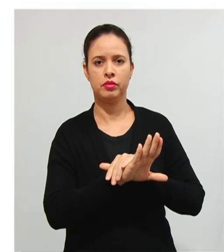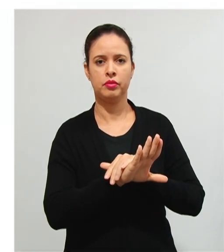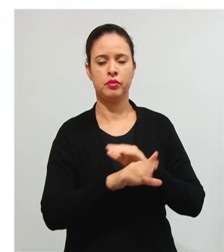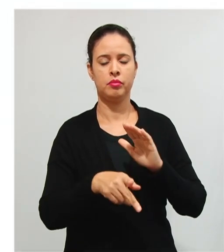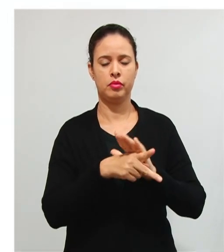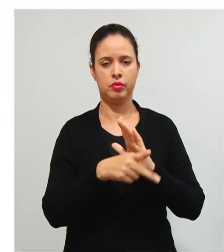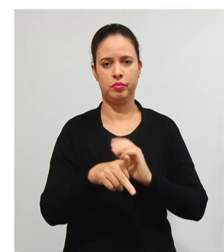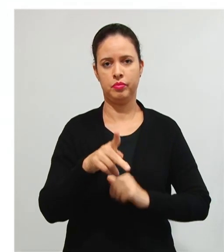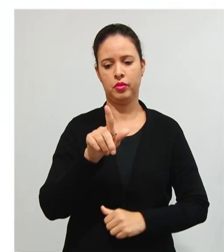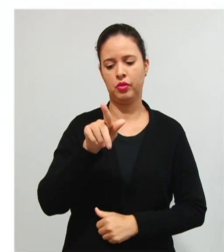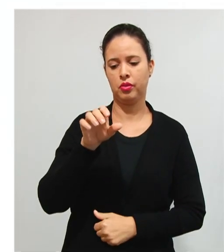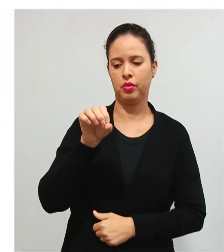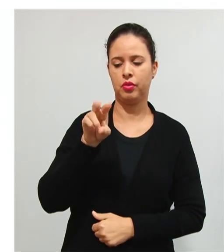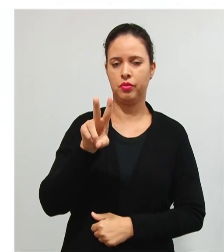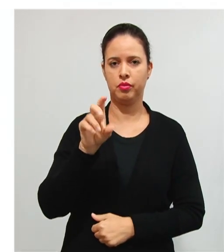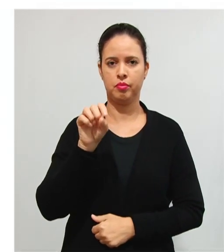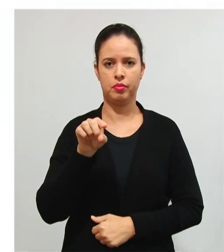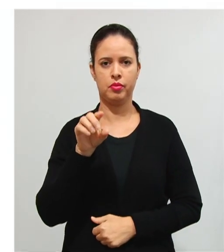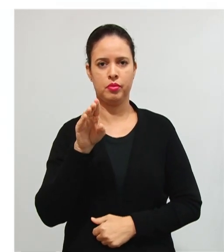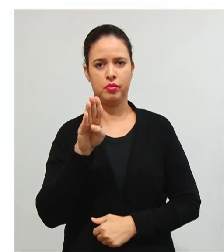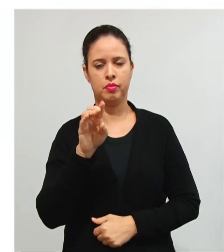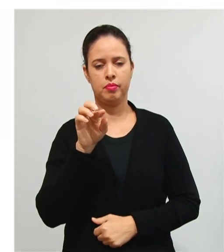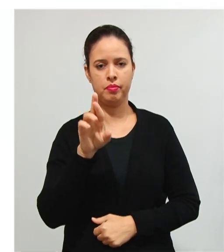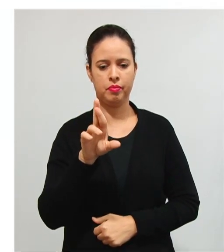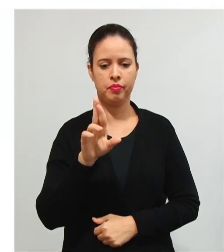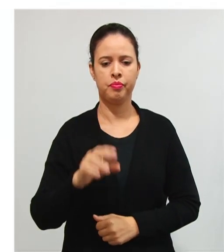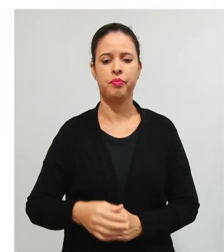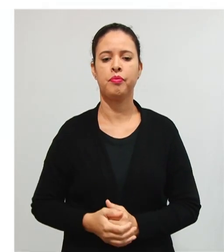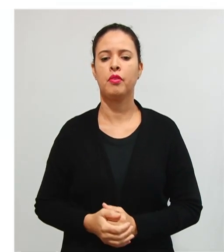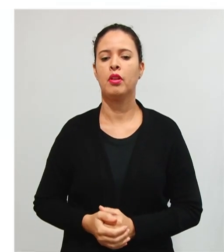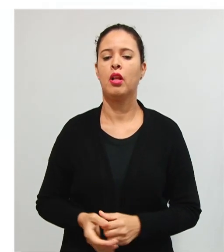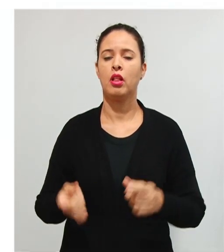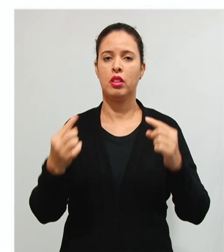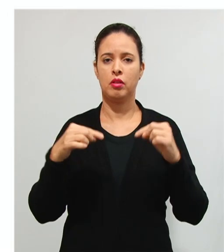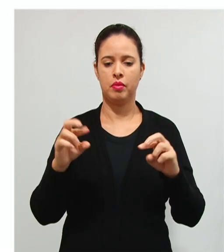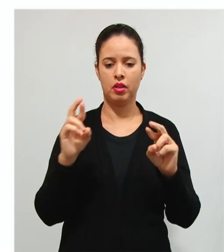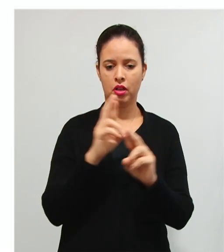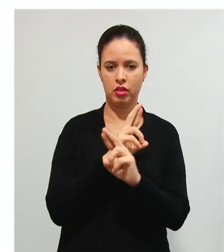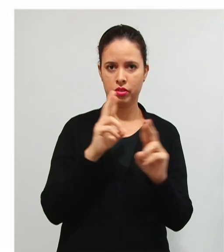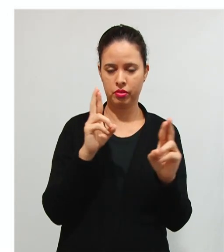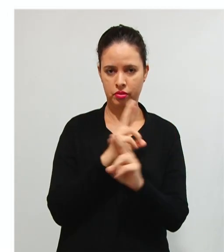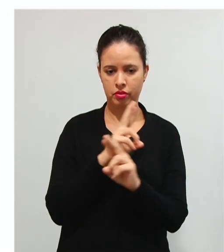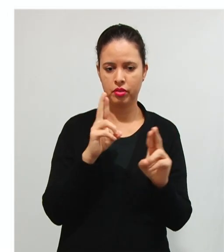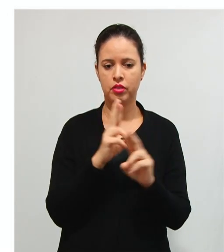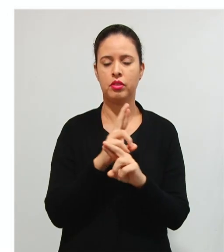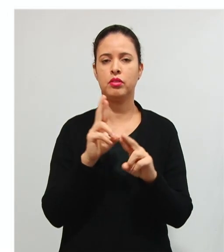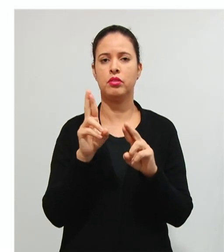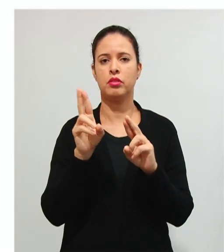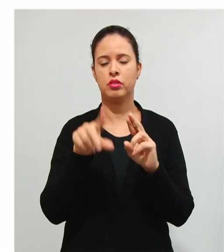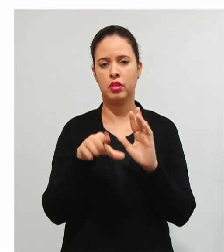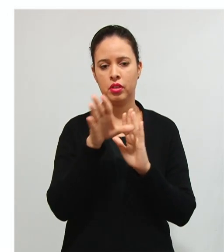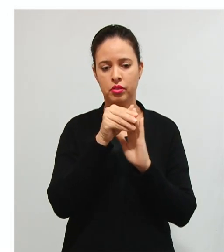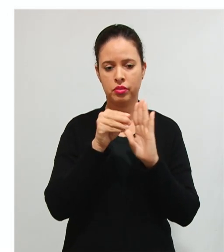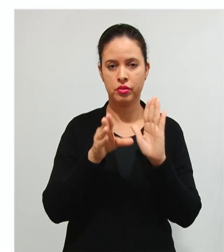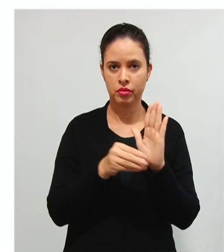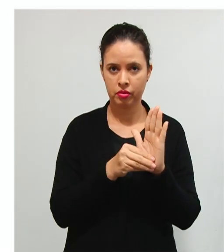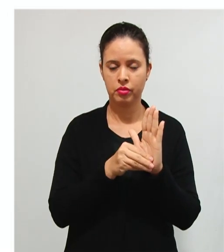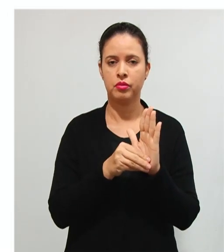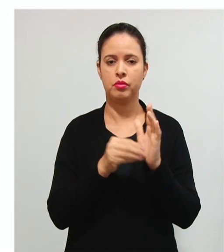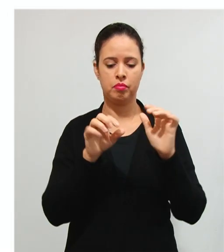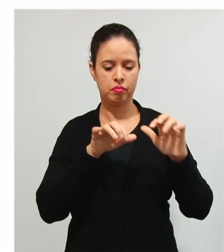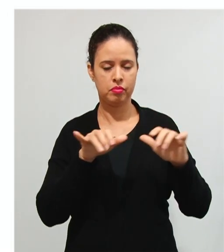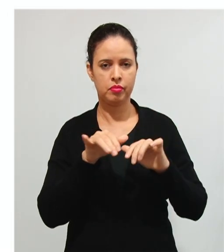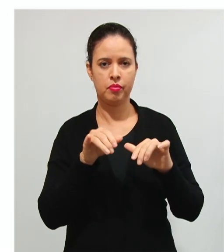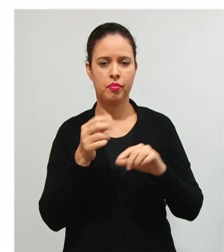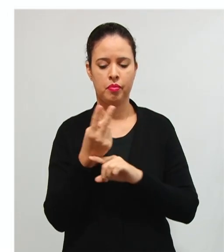gov.br. A opção relacionado é para buscar termos relacionados ao conteúdo que você digitou. Então, se eu quero